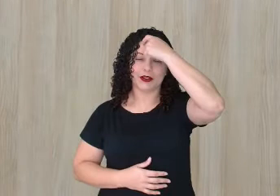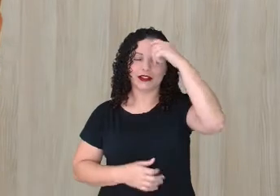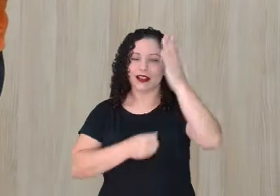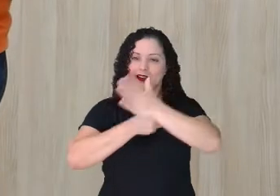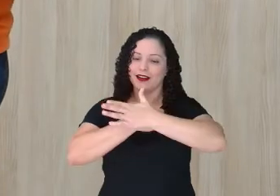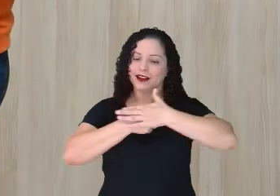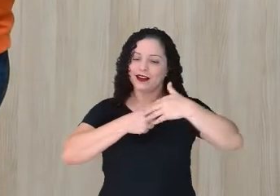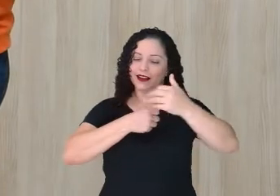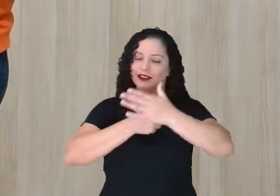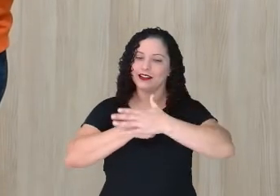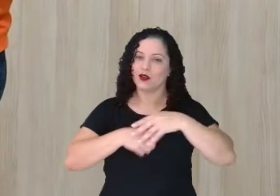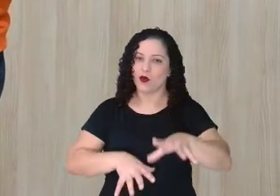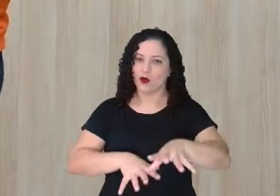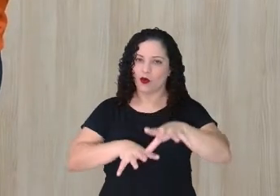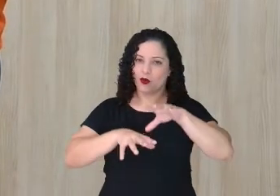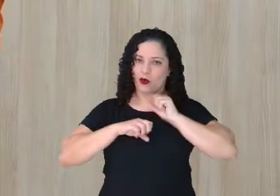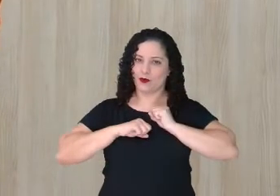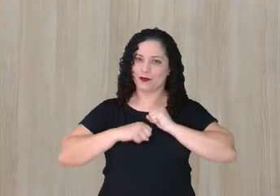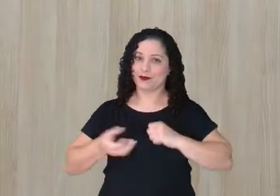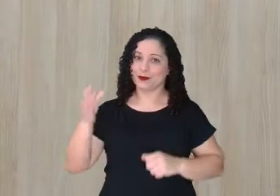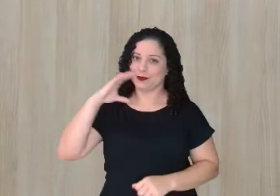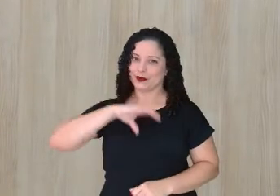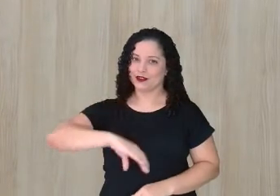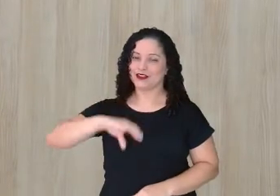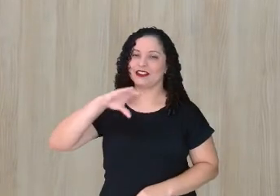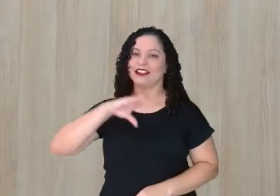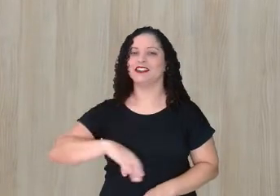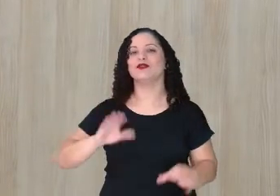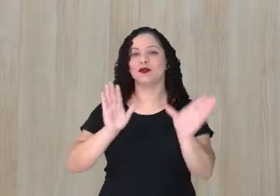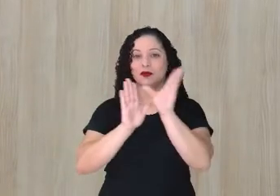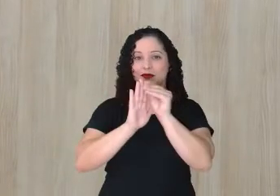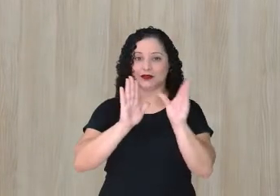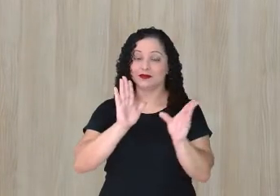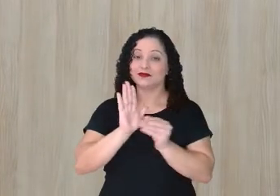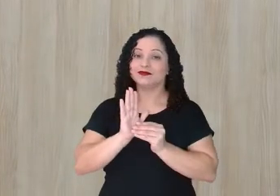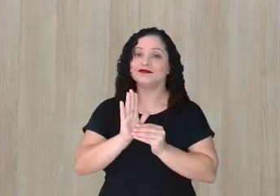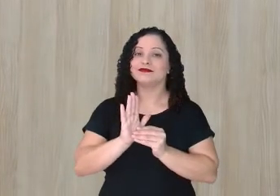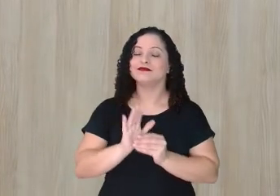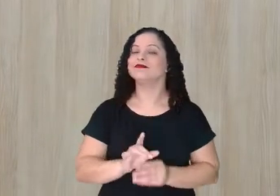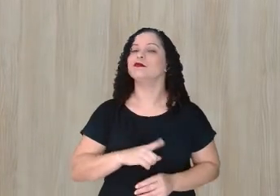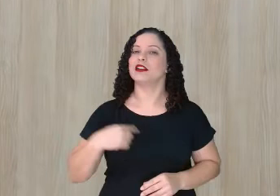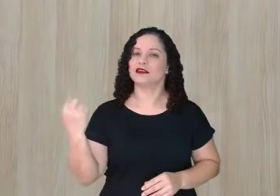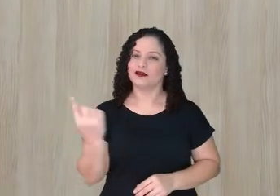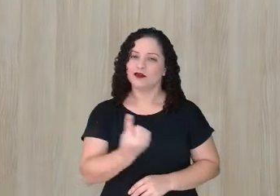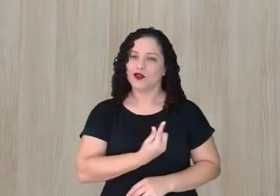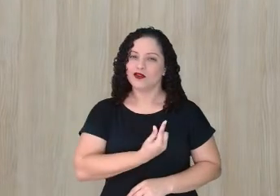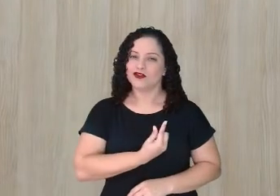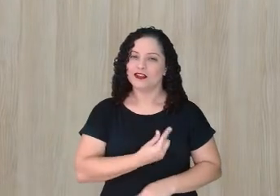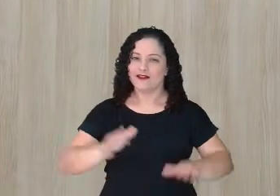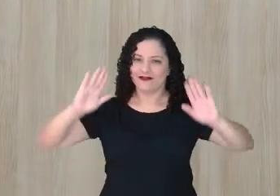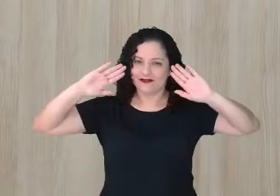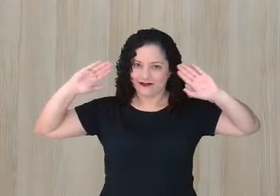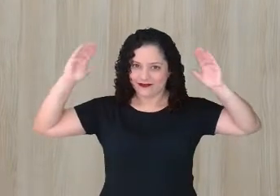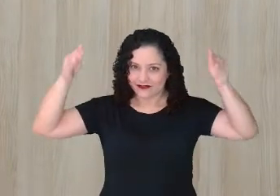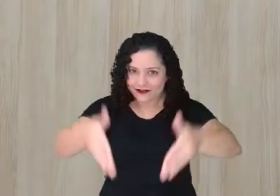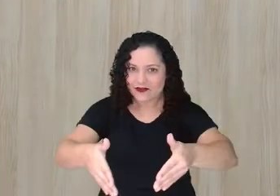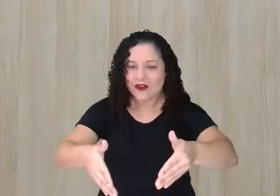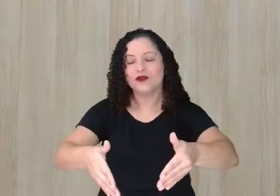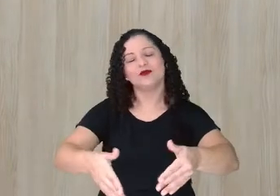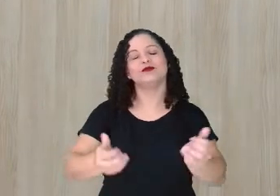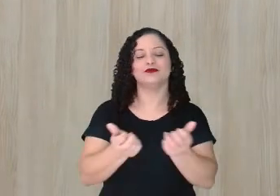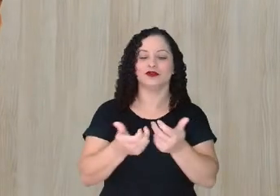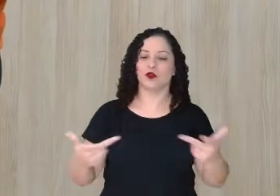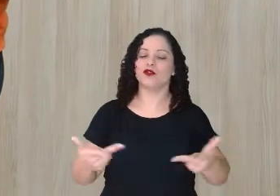o conteúdo de língua portuguesa, porque se colocarmos o nosso coração naquilo que estamos fazendo,